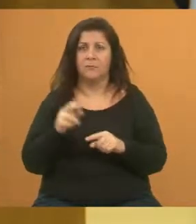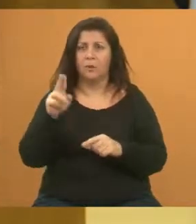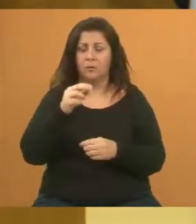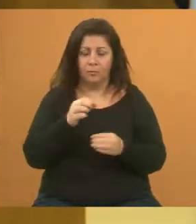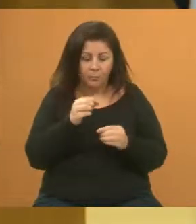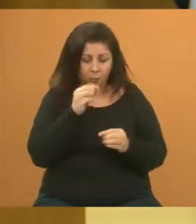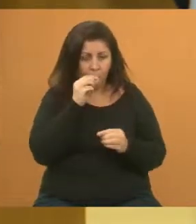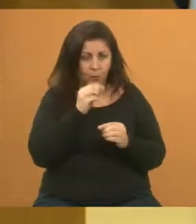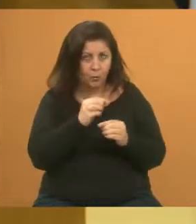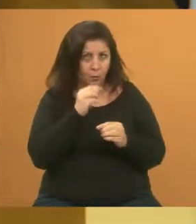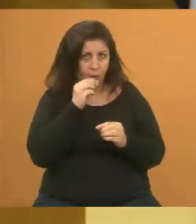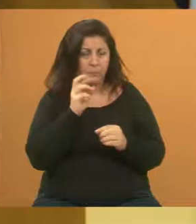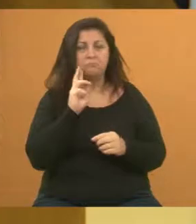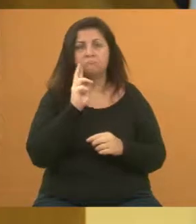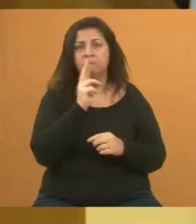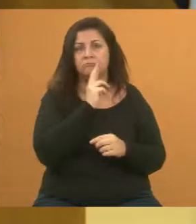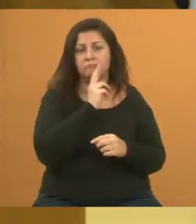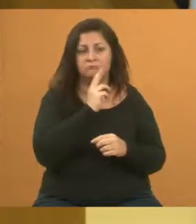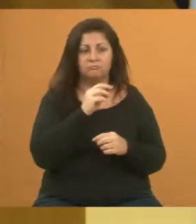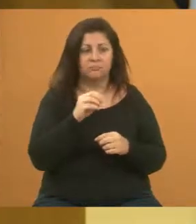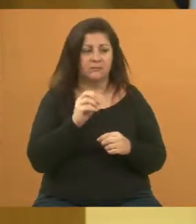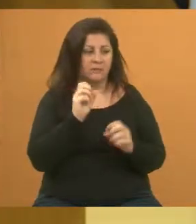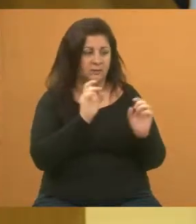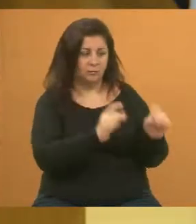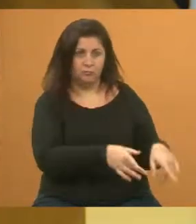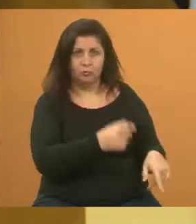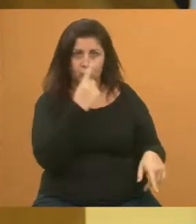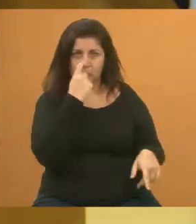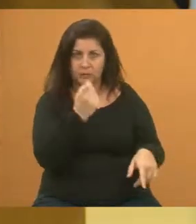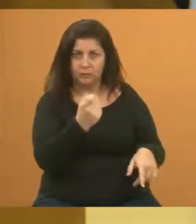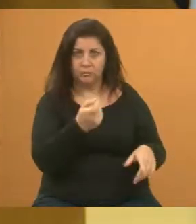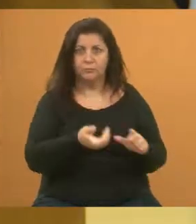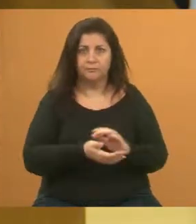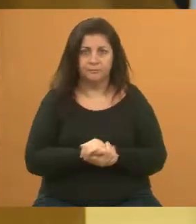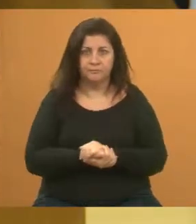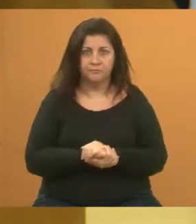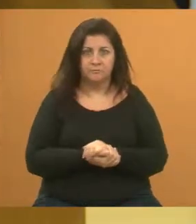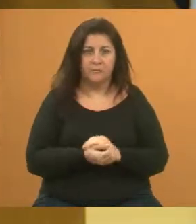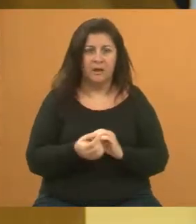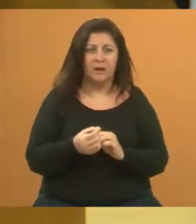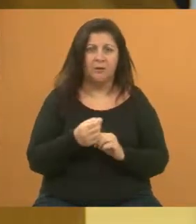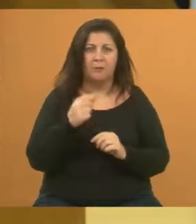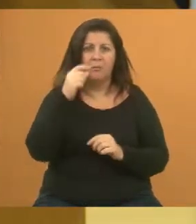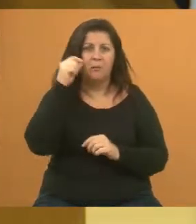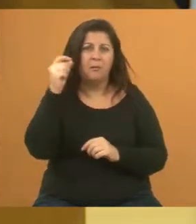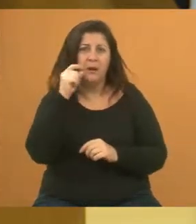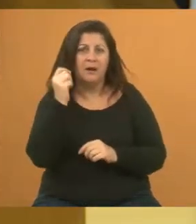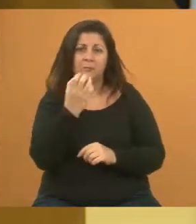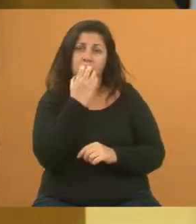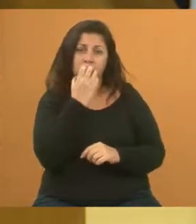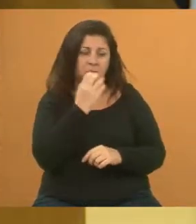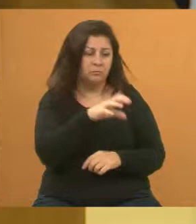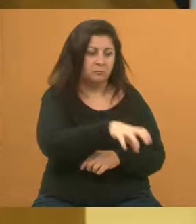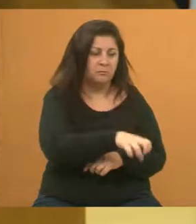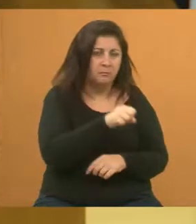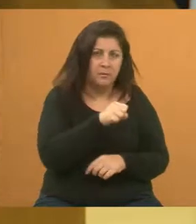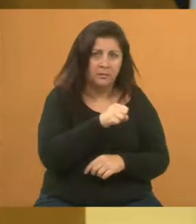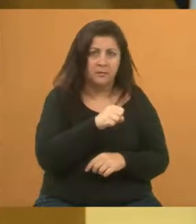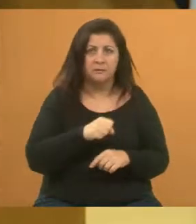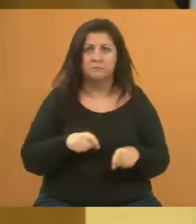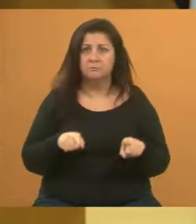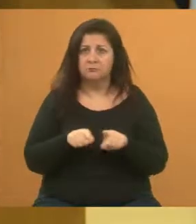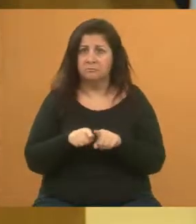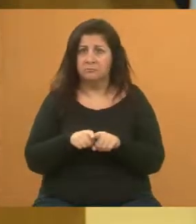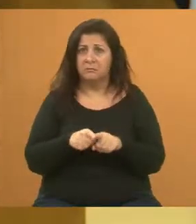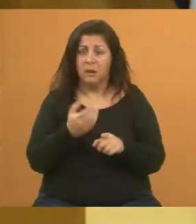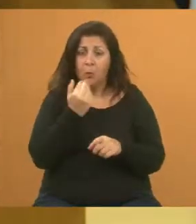canudinho, que ali o restaurante coloca num cecinho de lixo, e aí o animal, o gato, o cachorro, cata aquilo lá e né, e